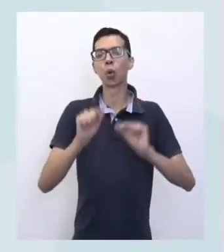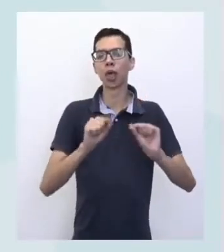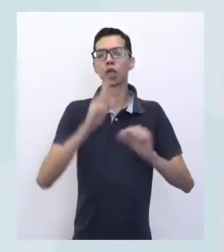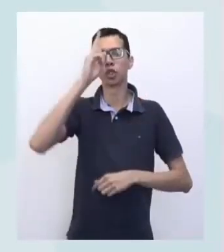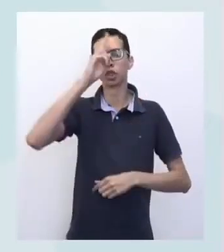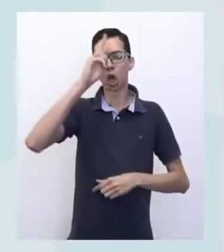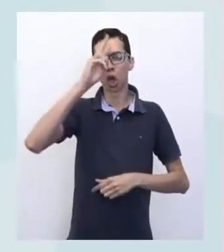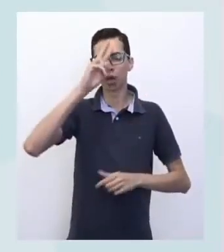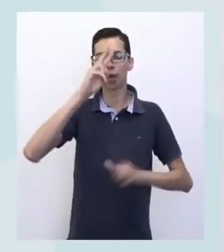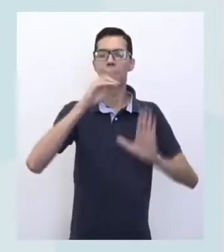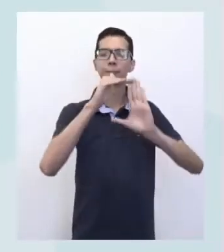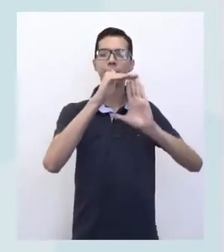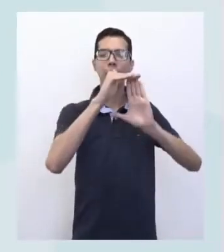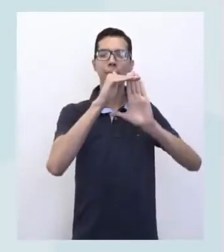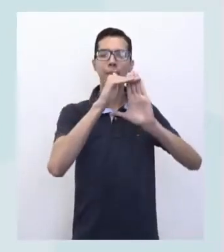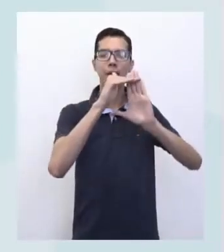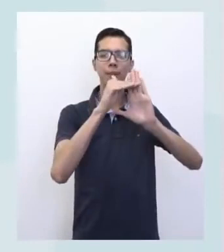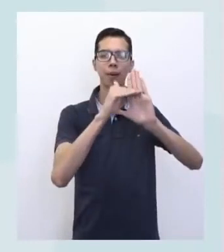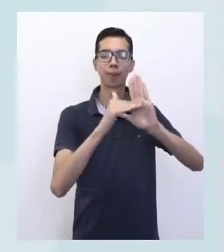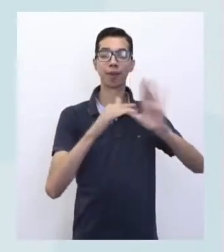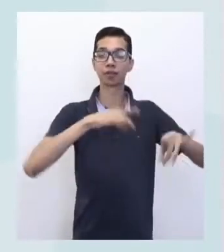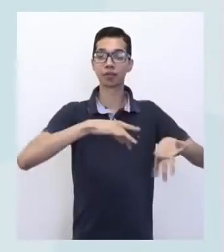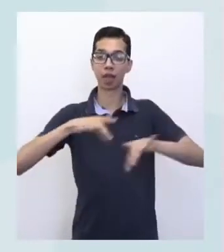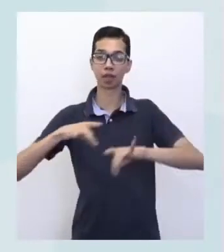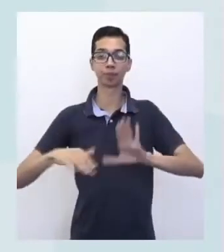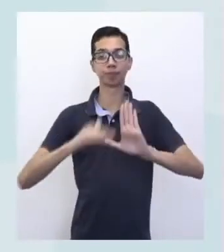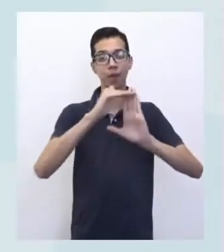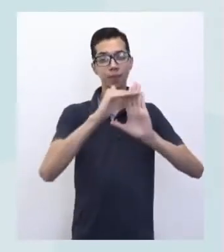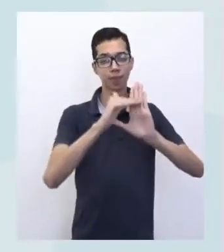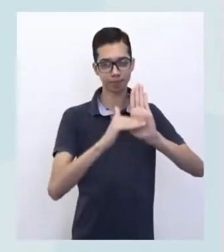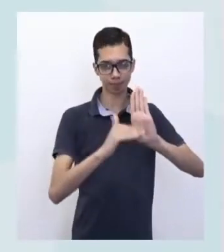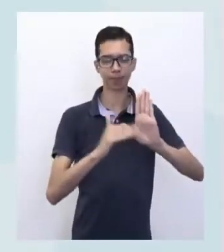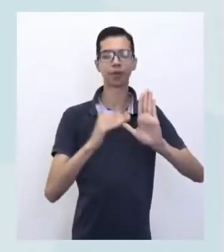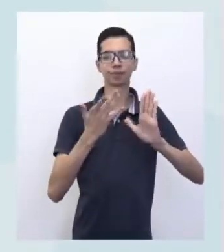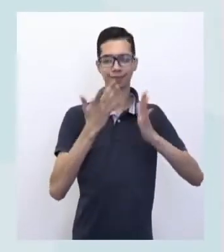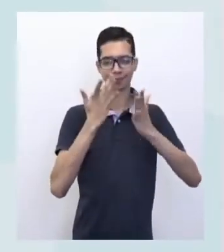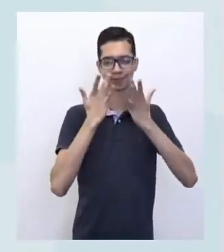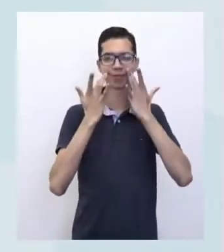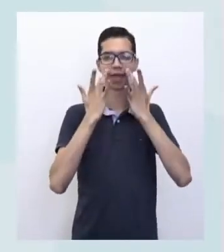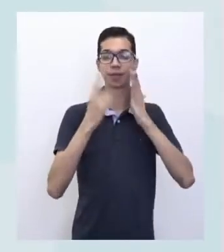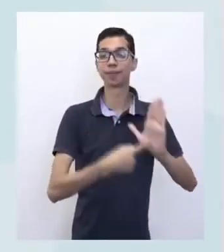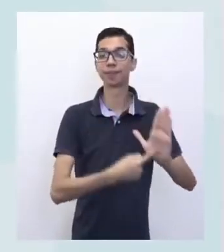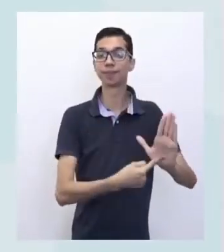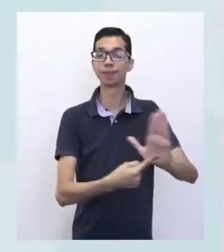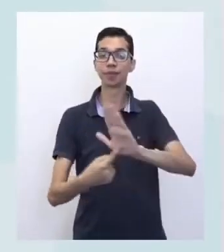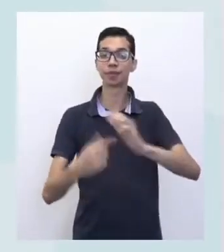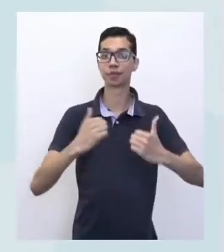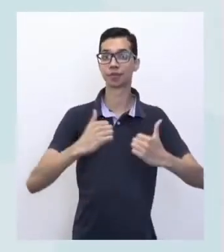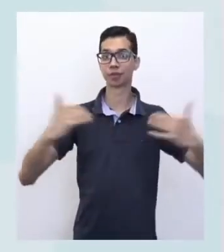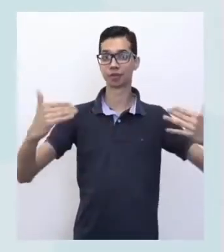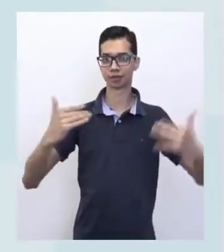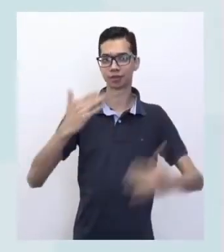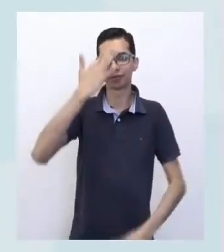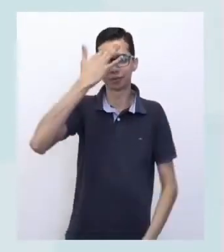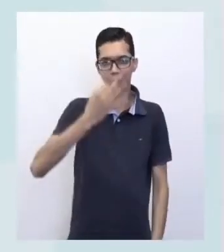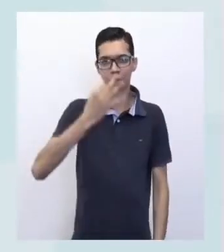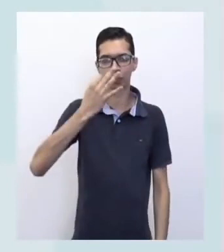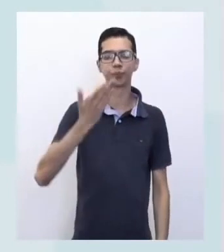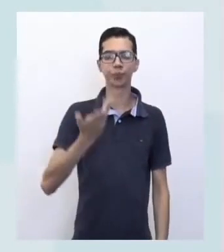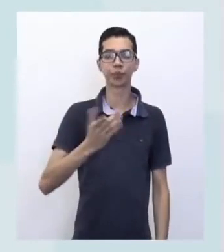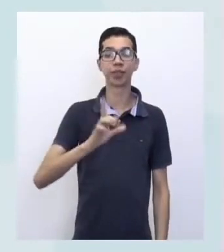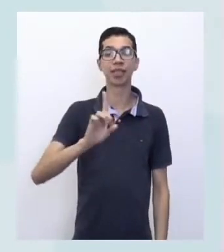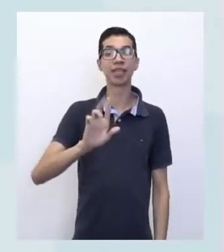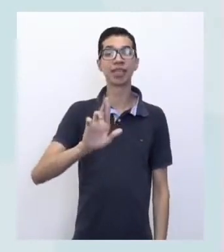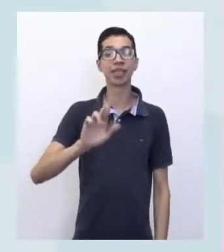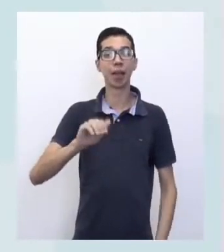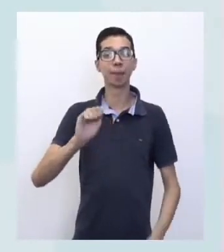encenação, apresentando diante de um público a ideia desses textos, dessa história. A palavra drama vem do